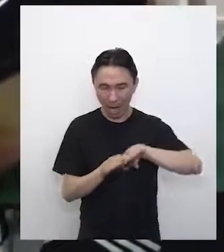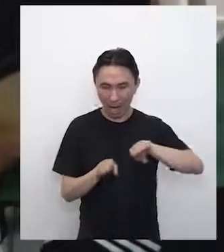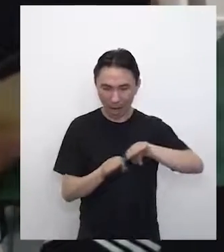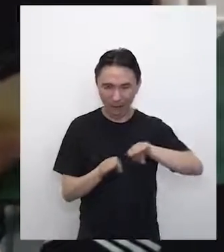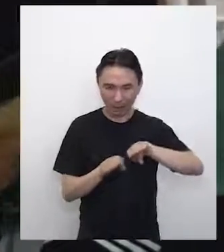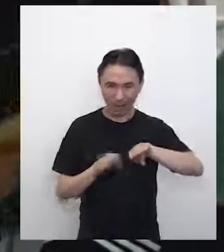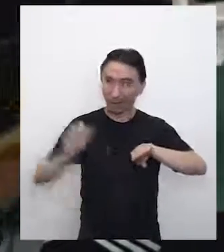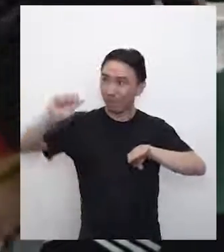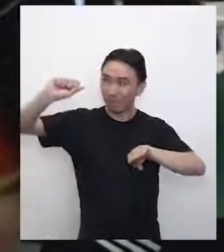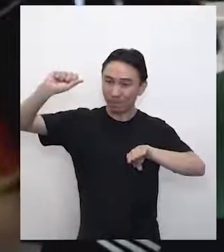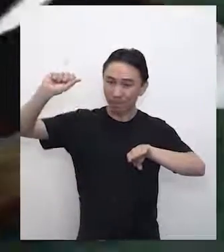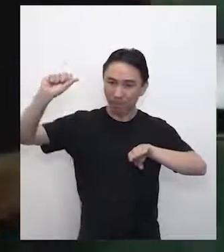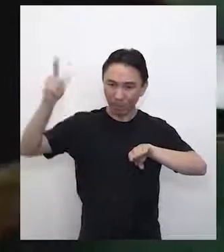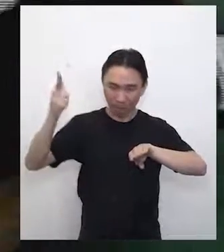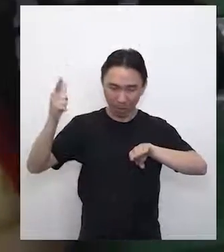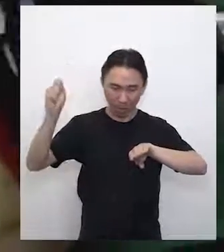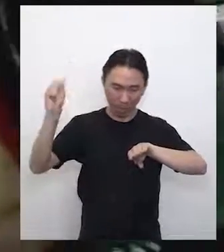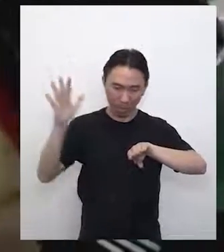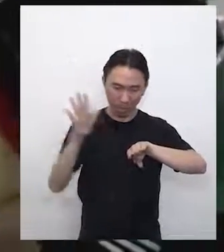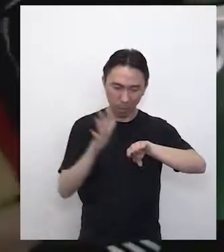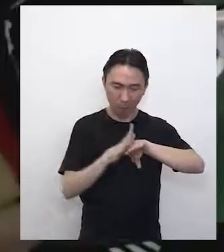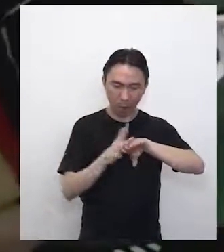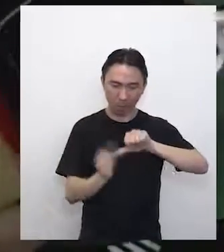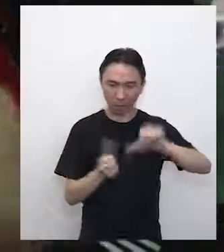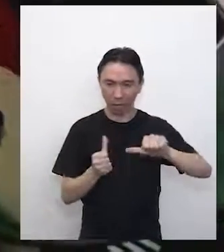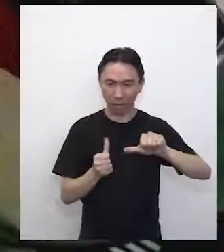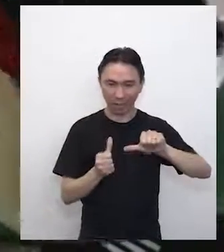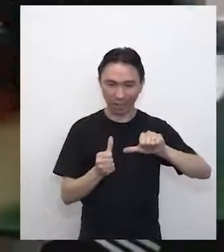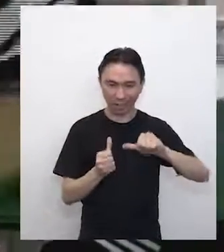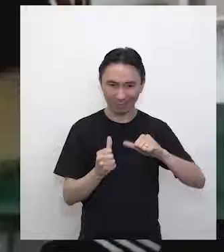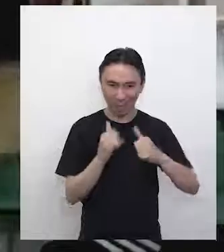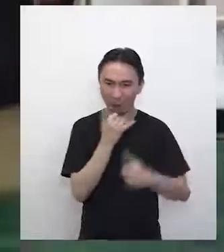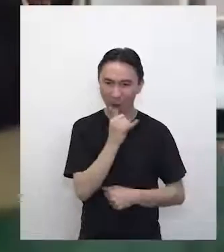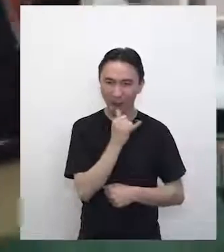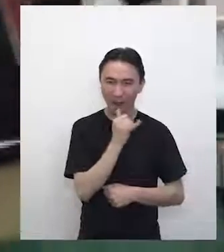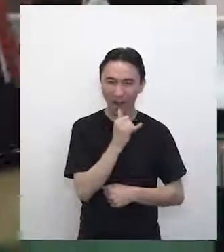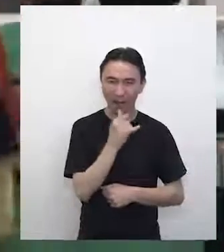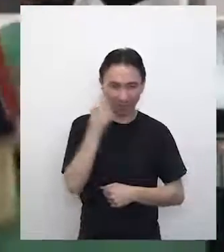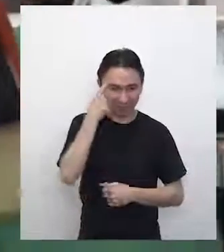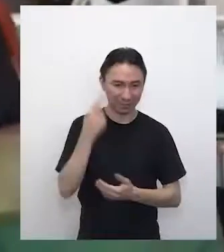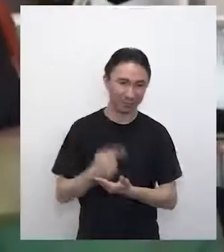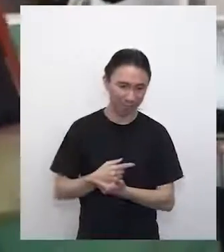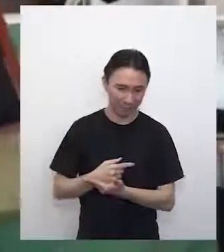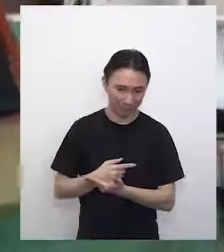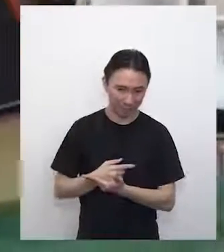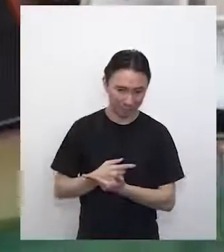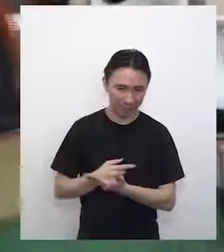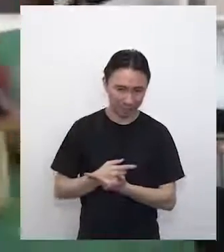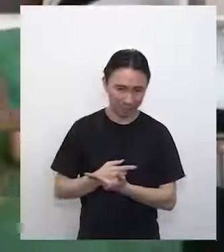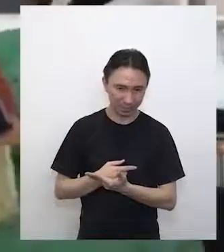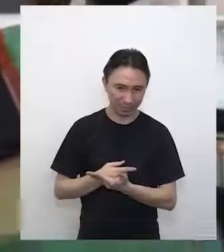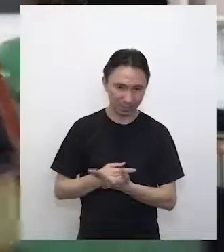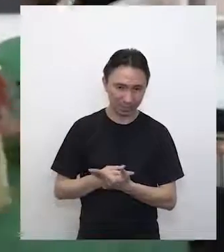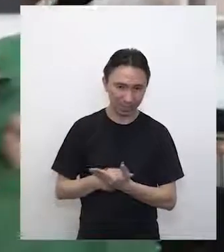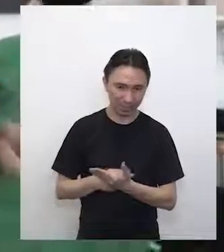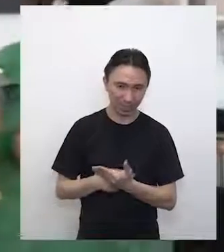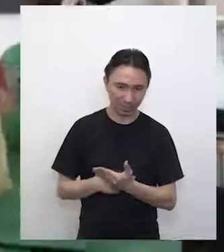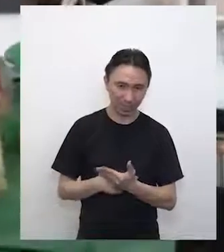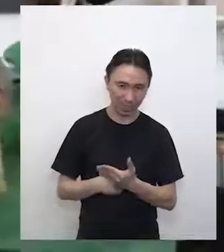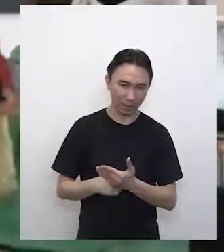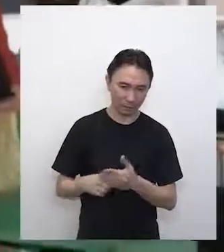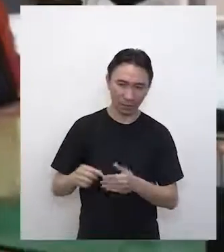placa fotovoltaica. Então, eu vou gerar a energia, o sol,